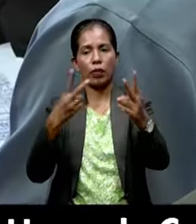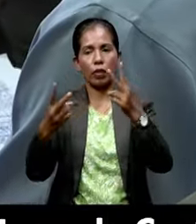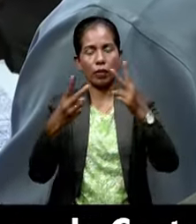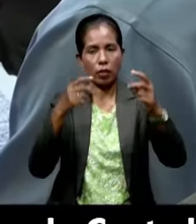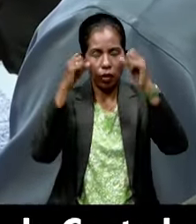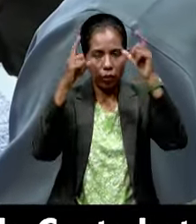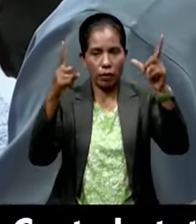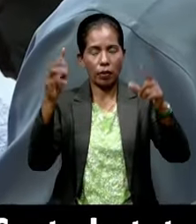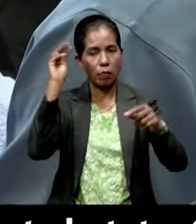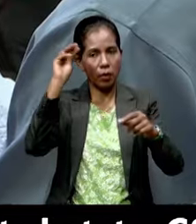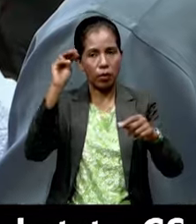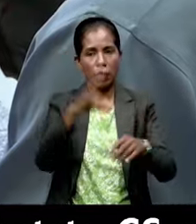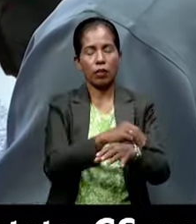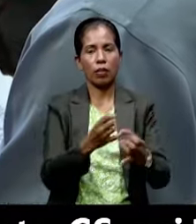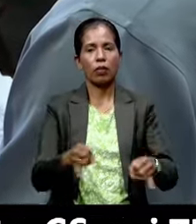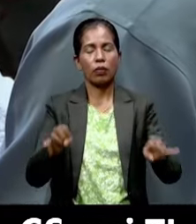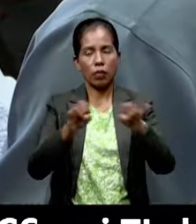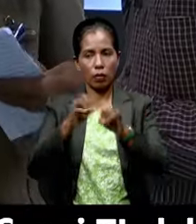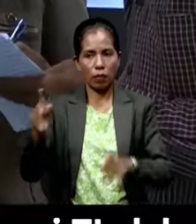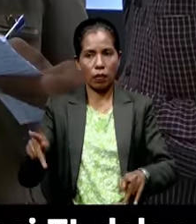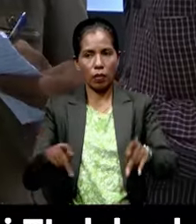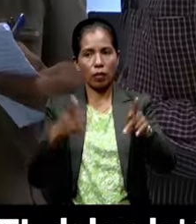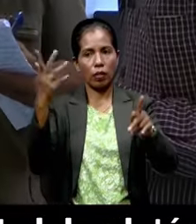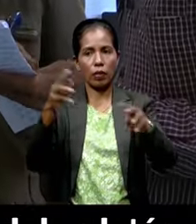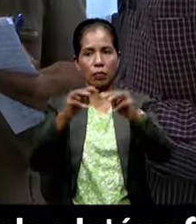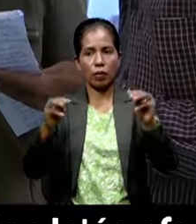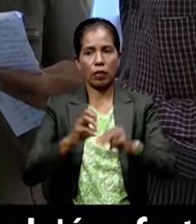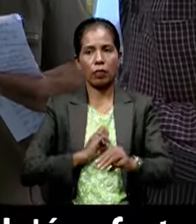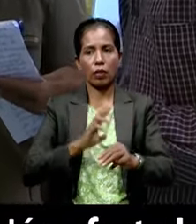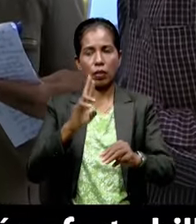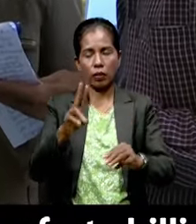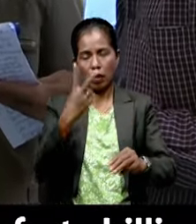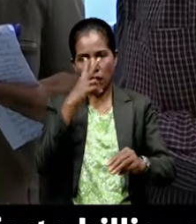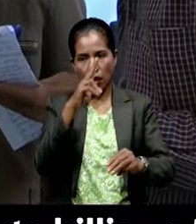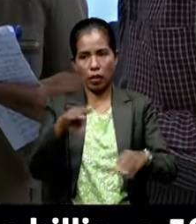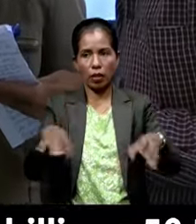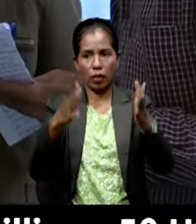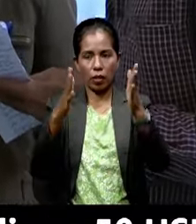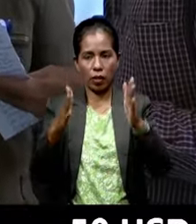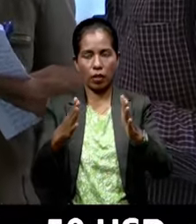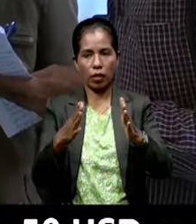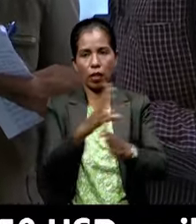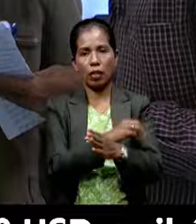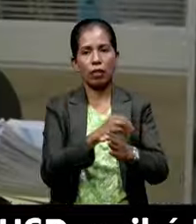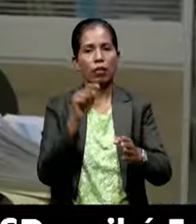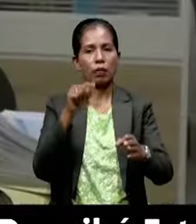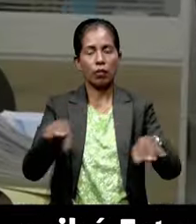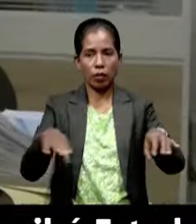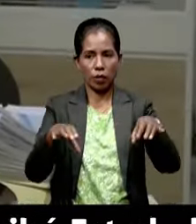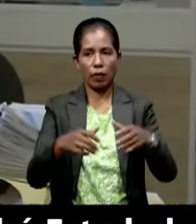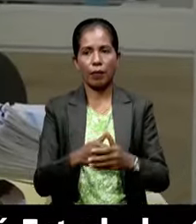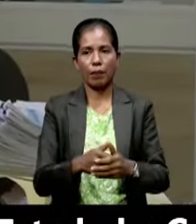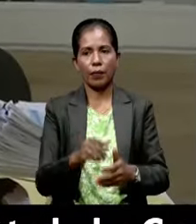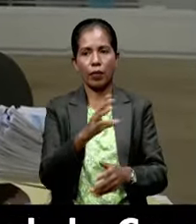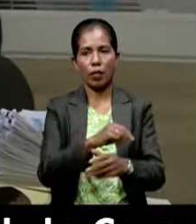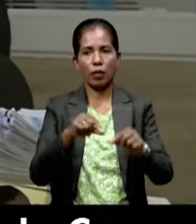surpresa do ministerio no institución público e a municipio Hermera, onde avalia funcionário sirenia pontualidade de serviço. Durante a